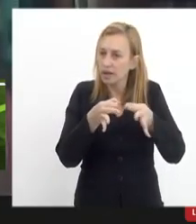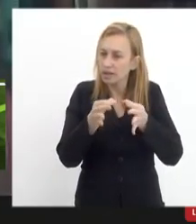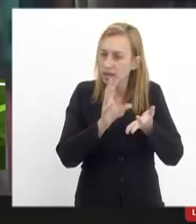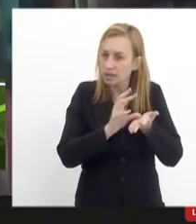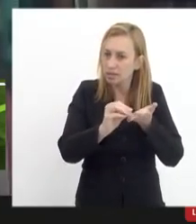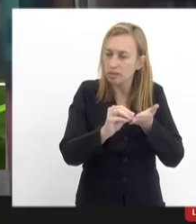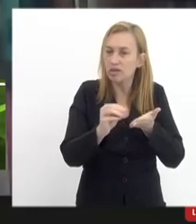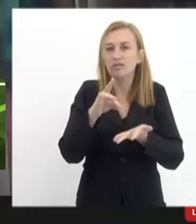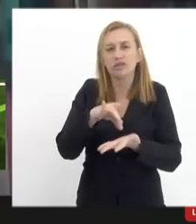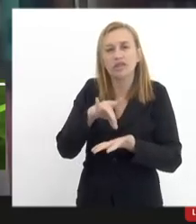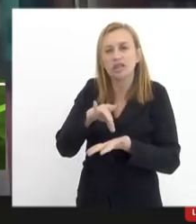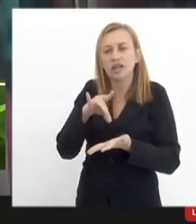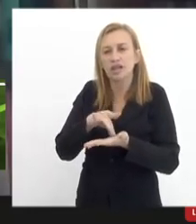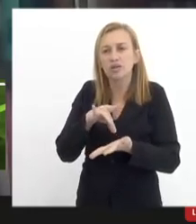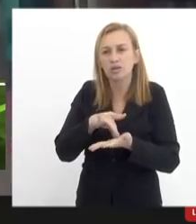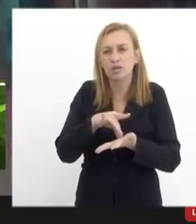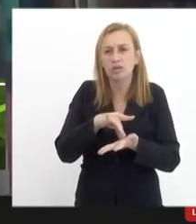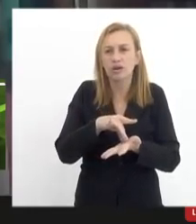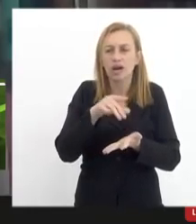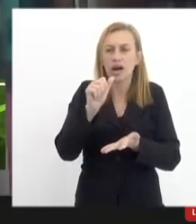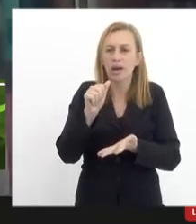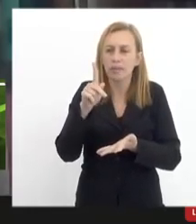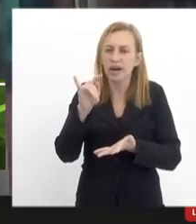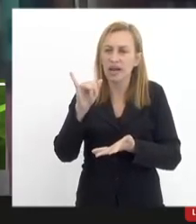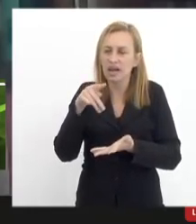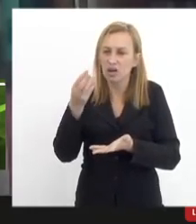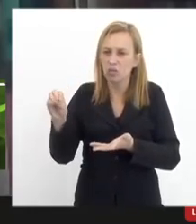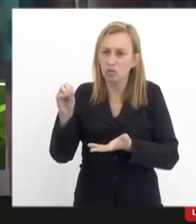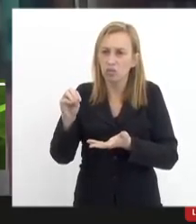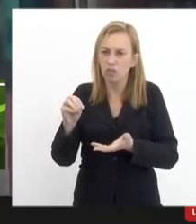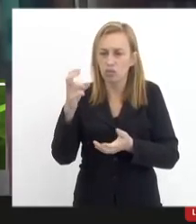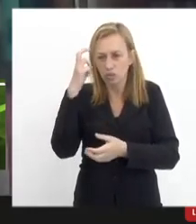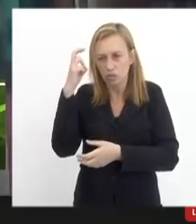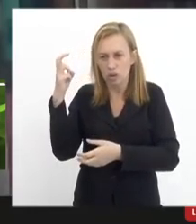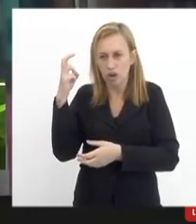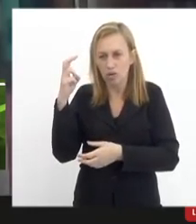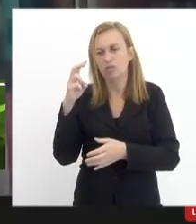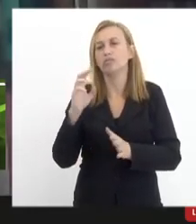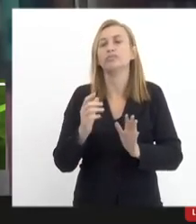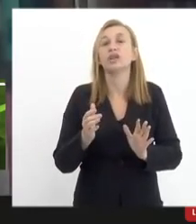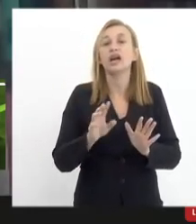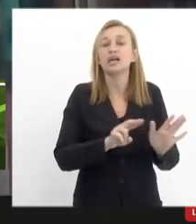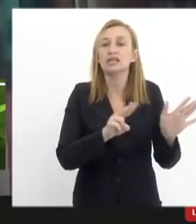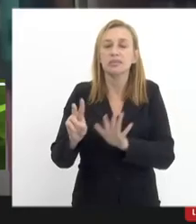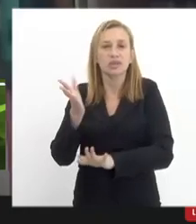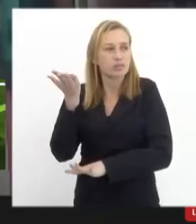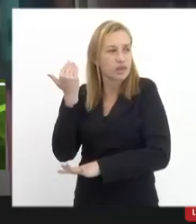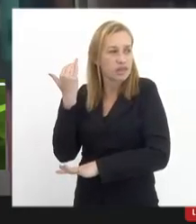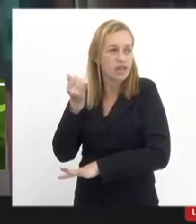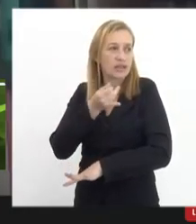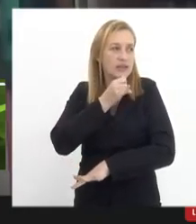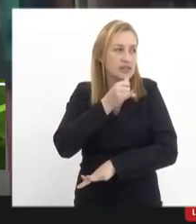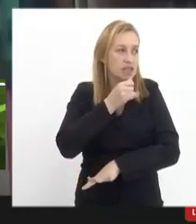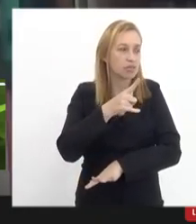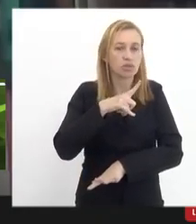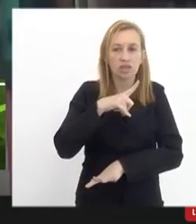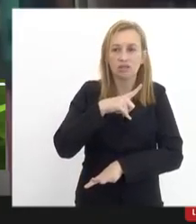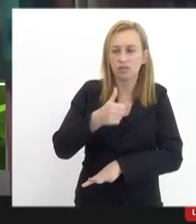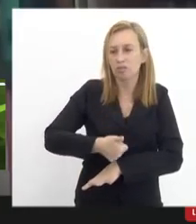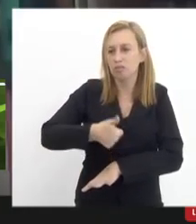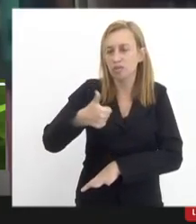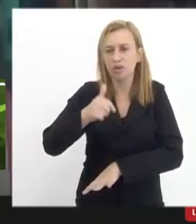um verdadeiro apagão cultural no nível federal. Semana passada, por exemplo, tivemos pela primeira vez na